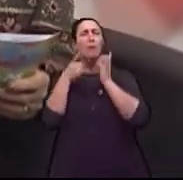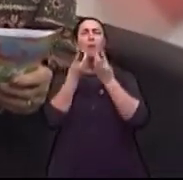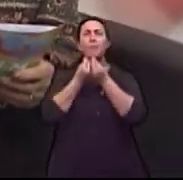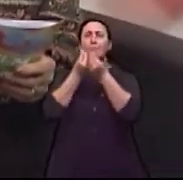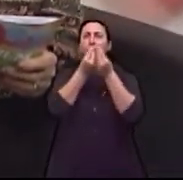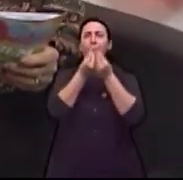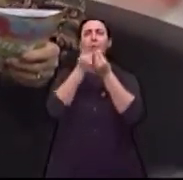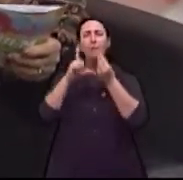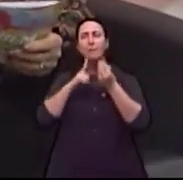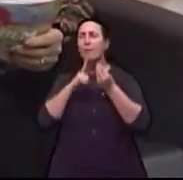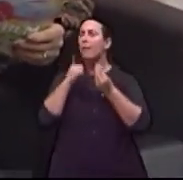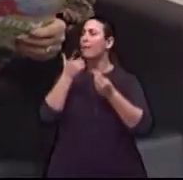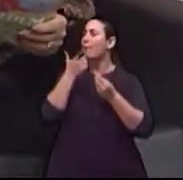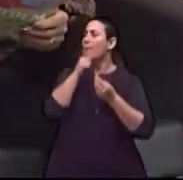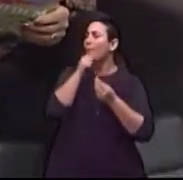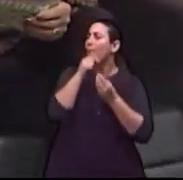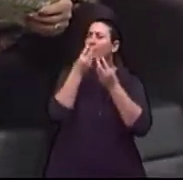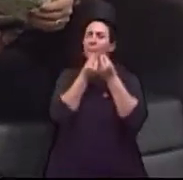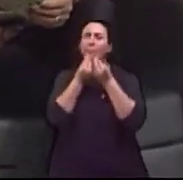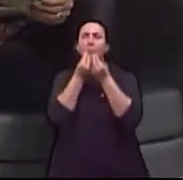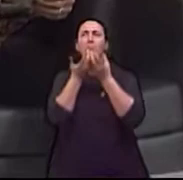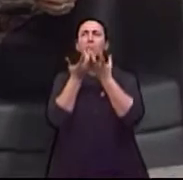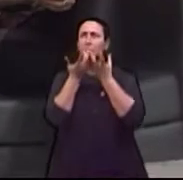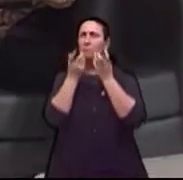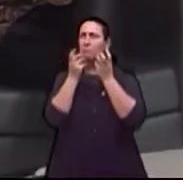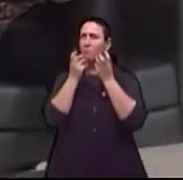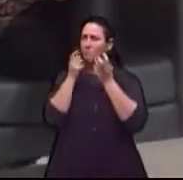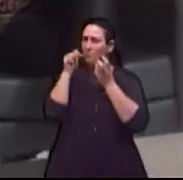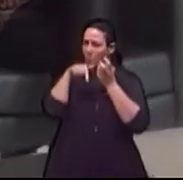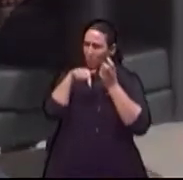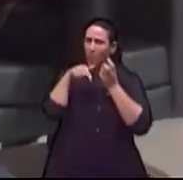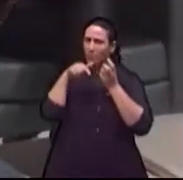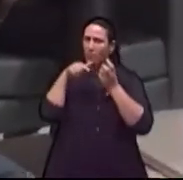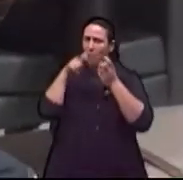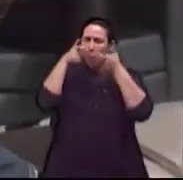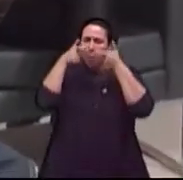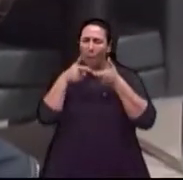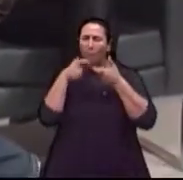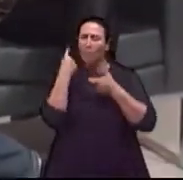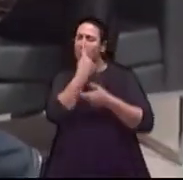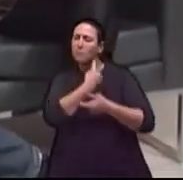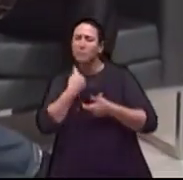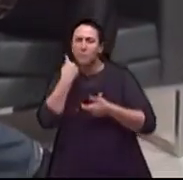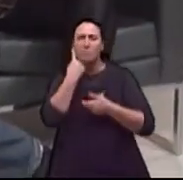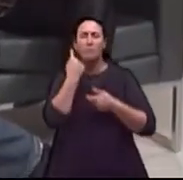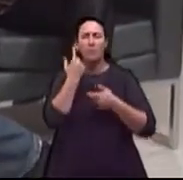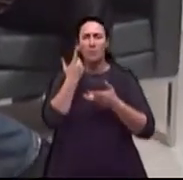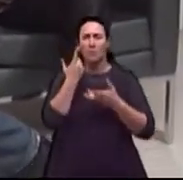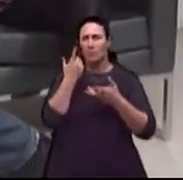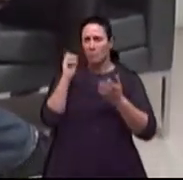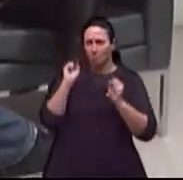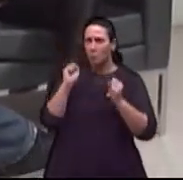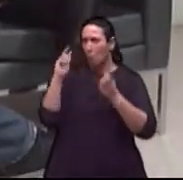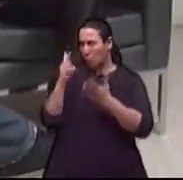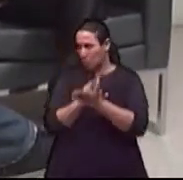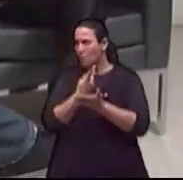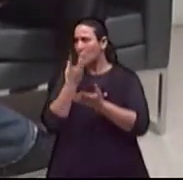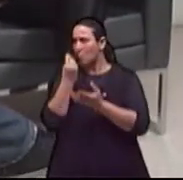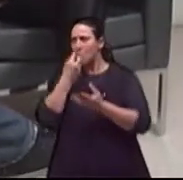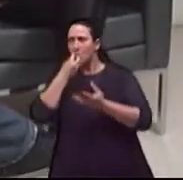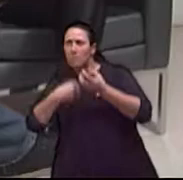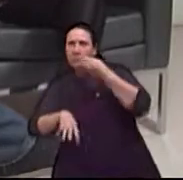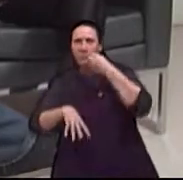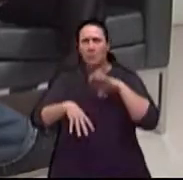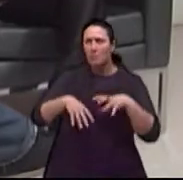este este contexto este sabe esse local desta forma e as mutações são muito